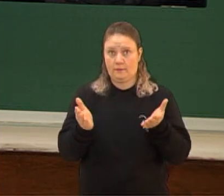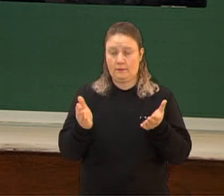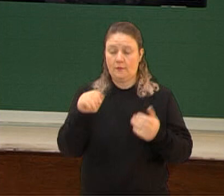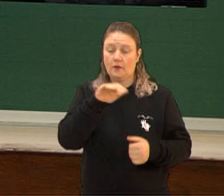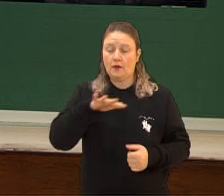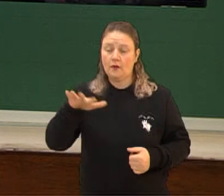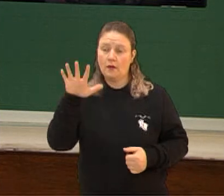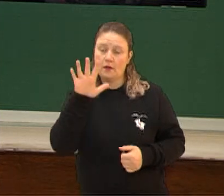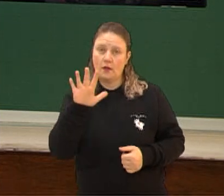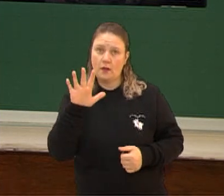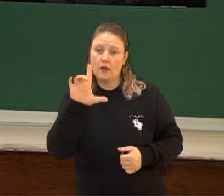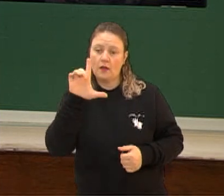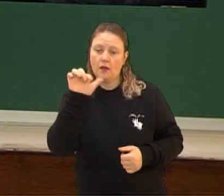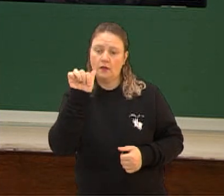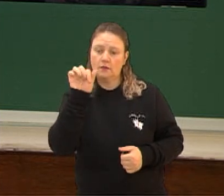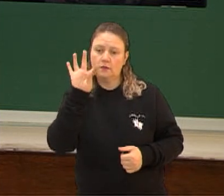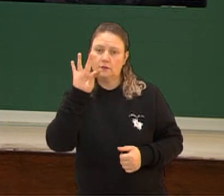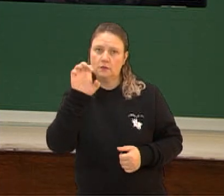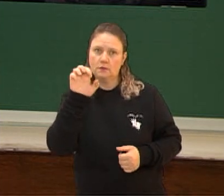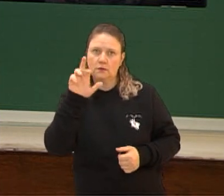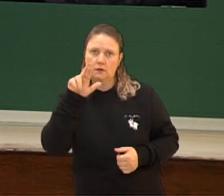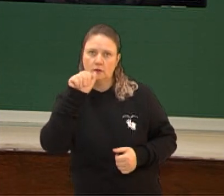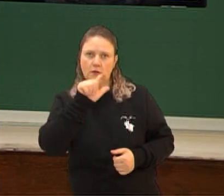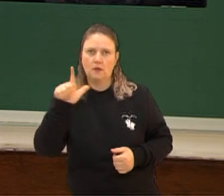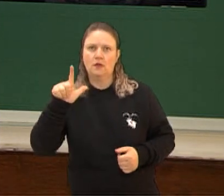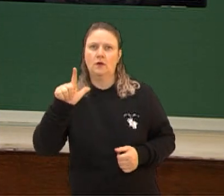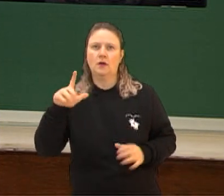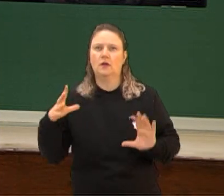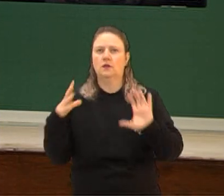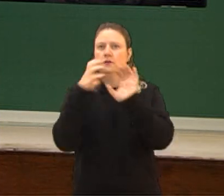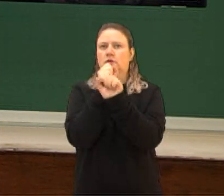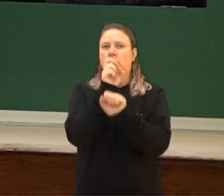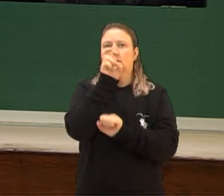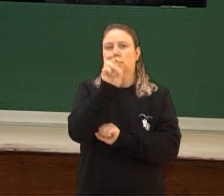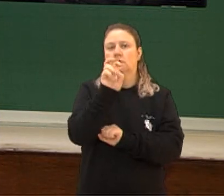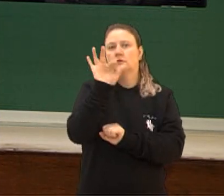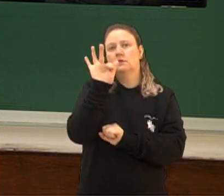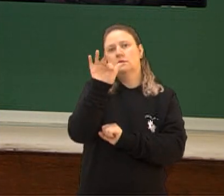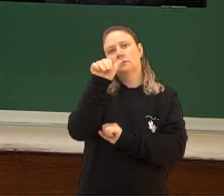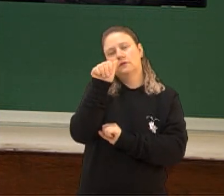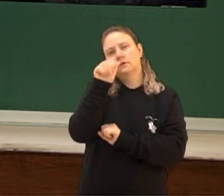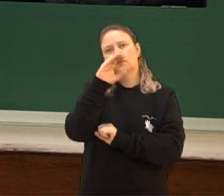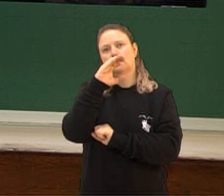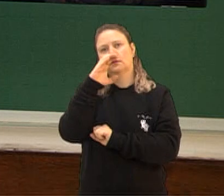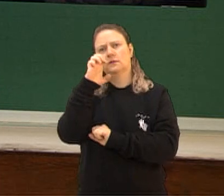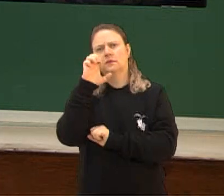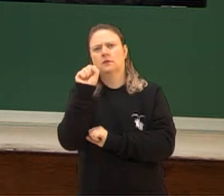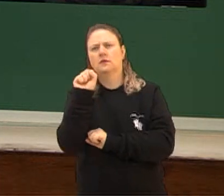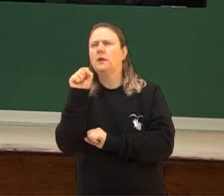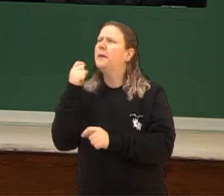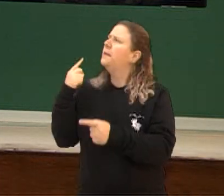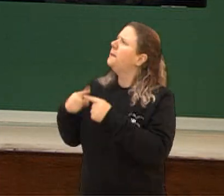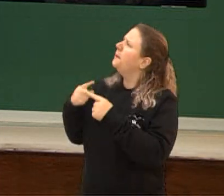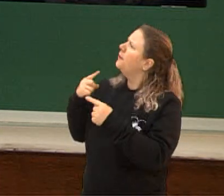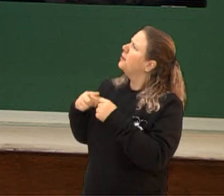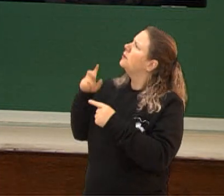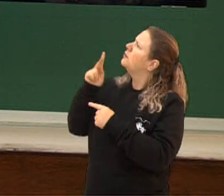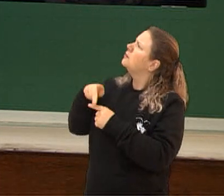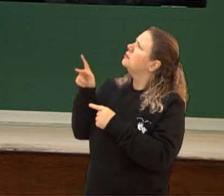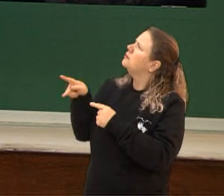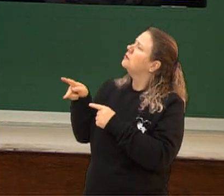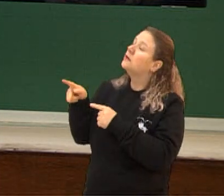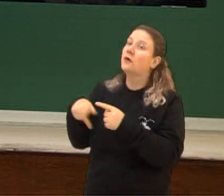à soma das áreas das suas 5 faces. Professor, 5 faces por quê? Porque é um